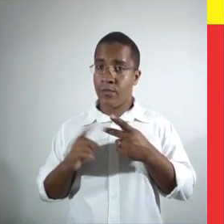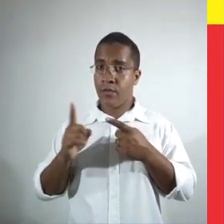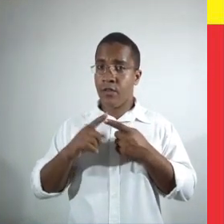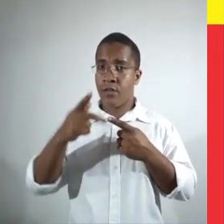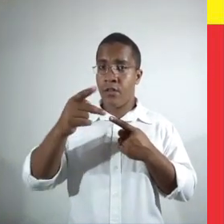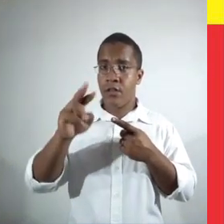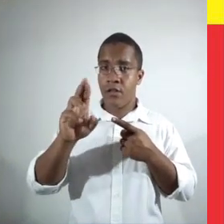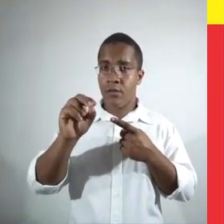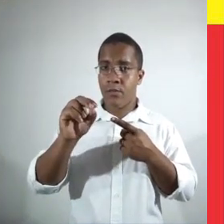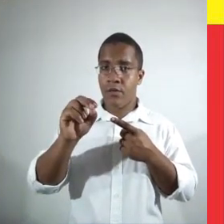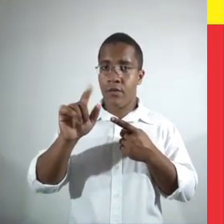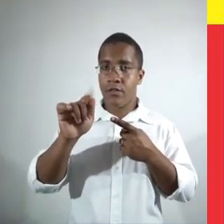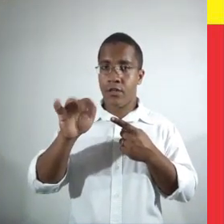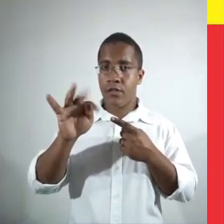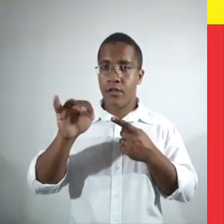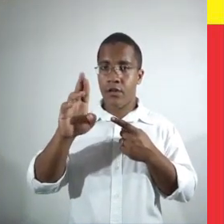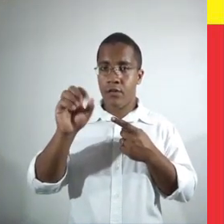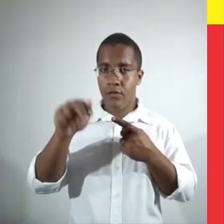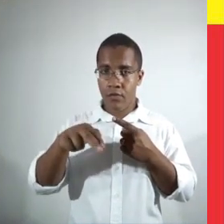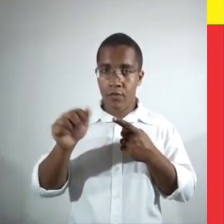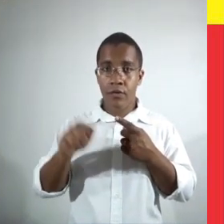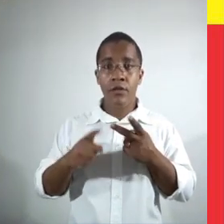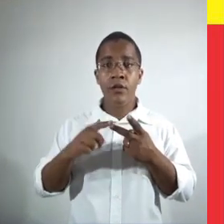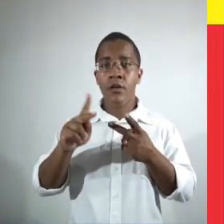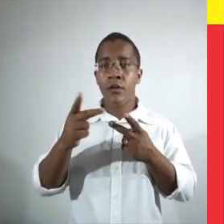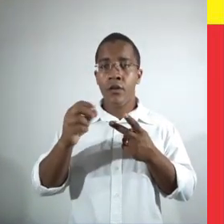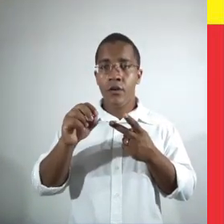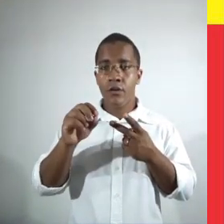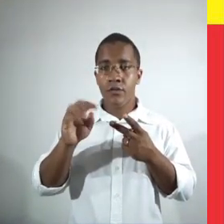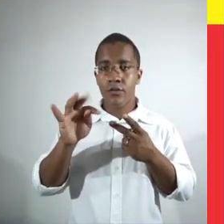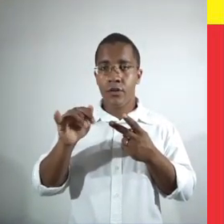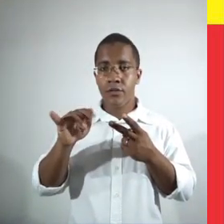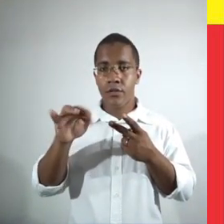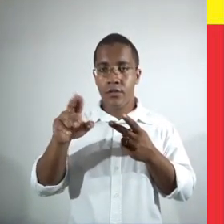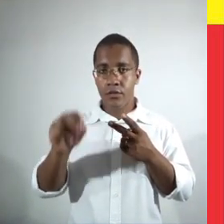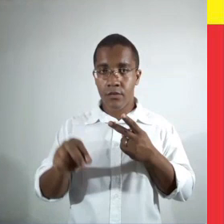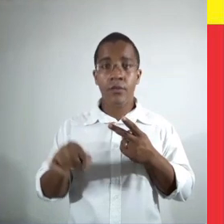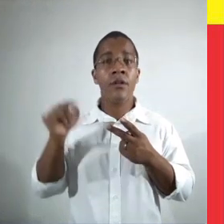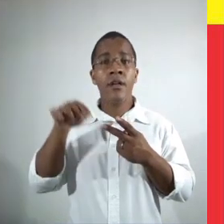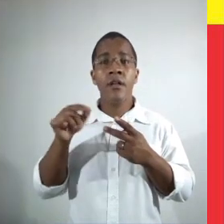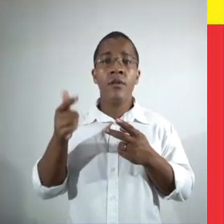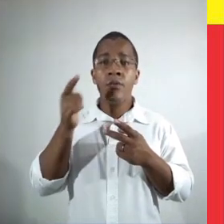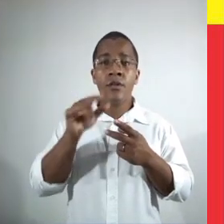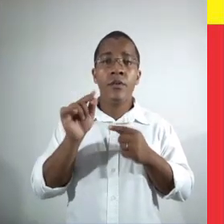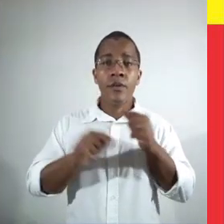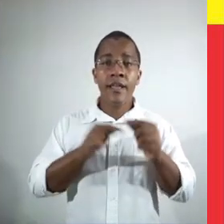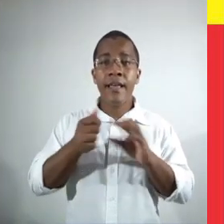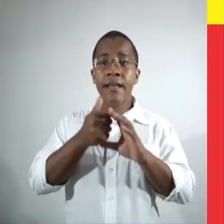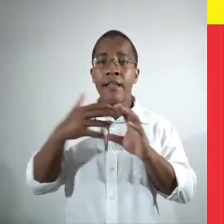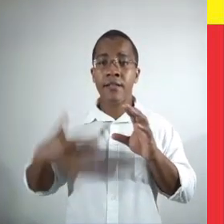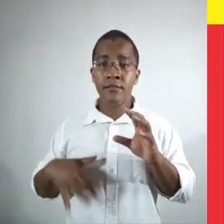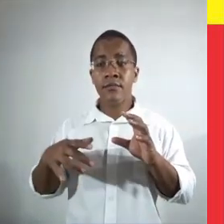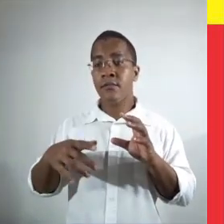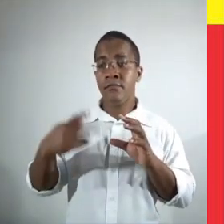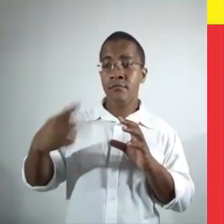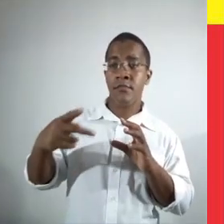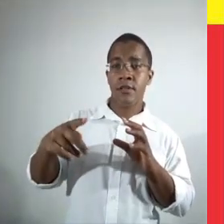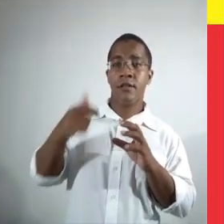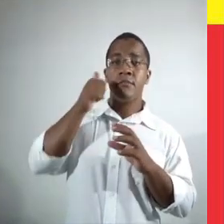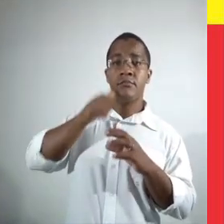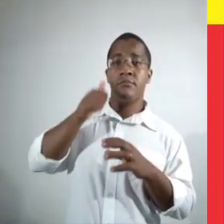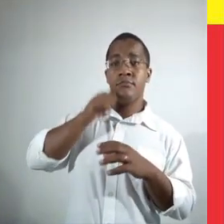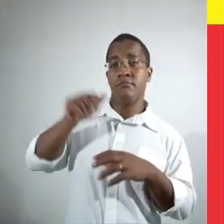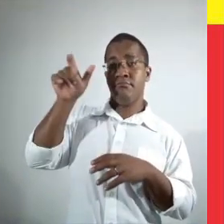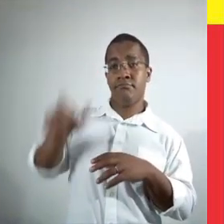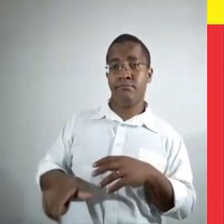sexuais, que é o progesterona e o estrógeno, certo? E é na puberdade que o estrógeno leva ao desenvolvimento dos caracteres sexuais